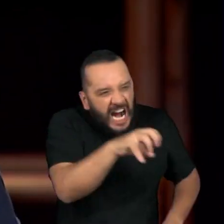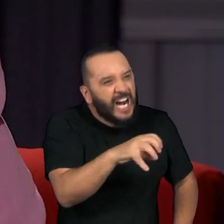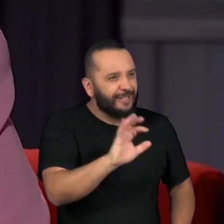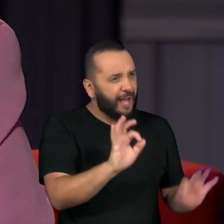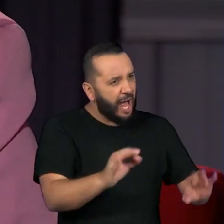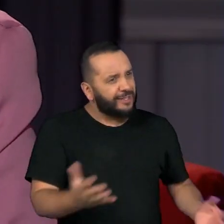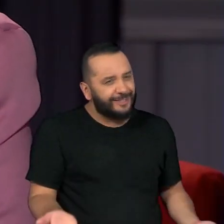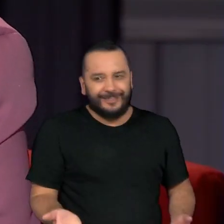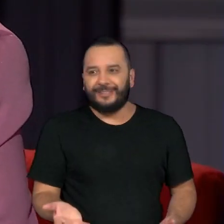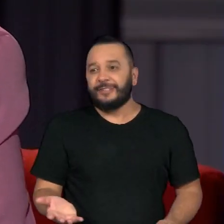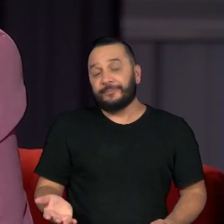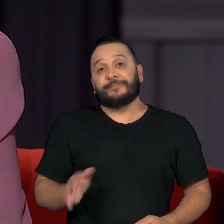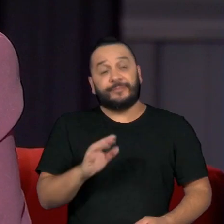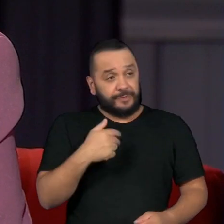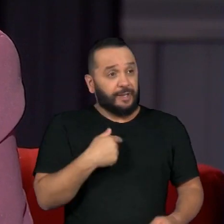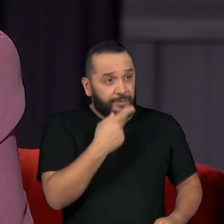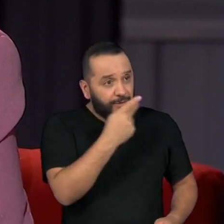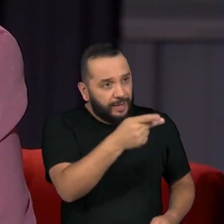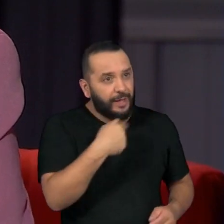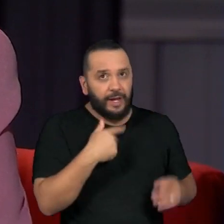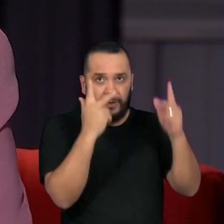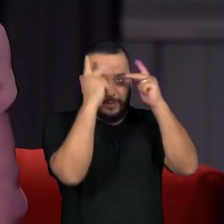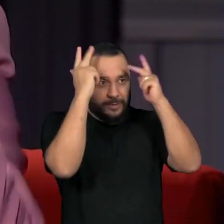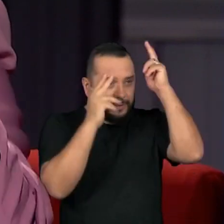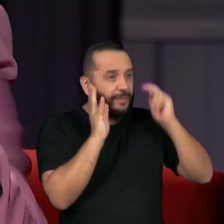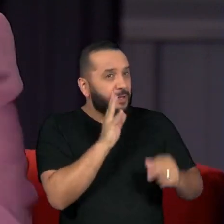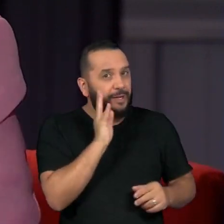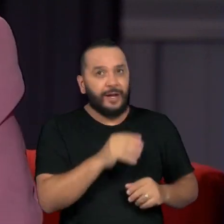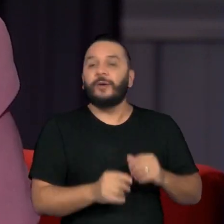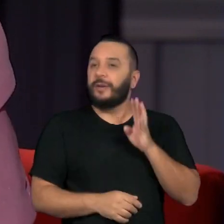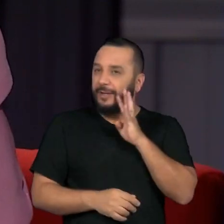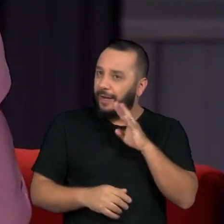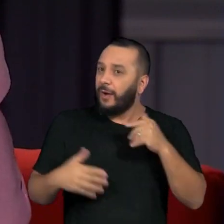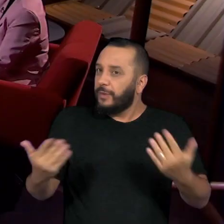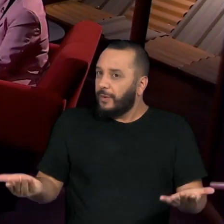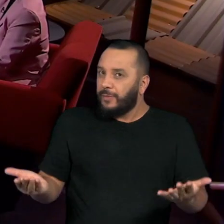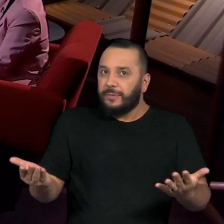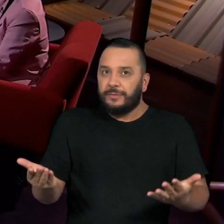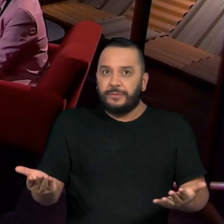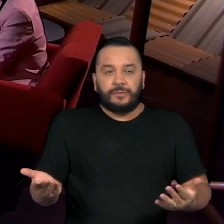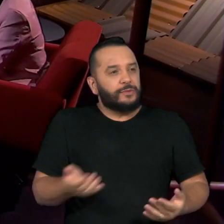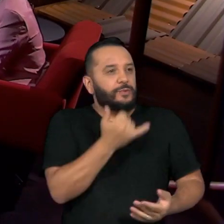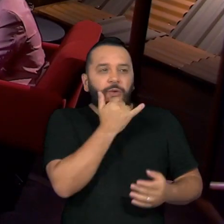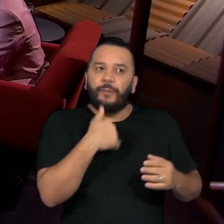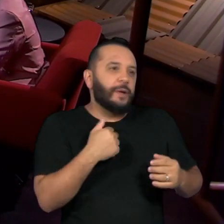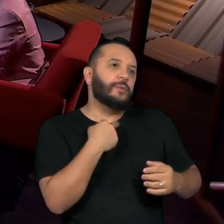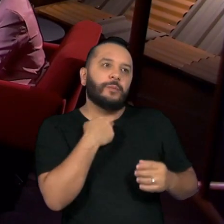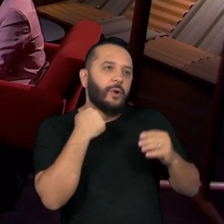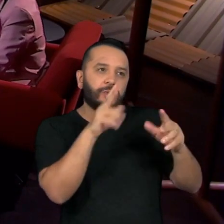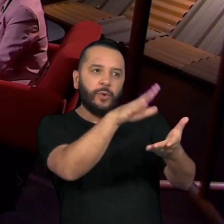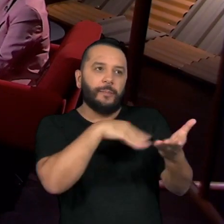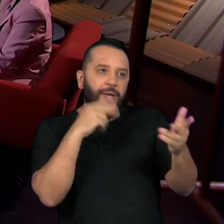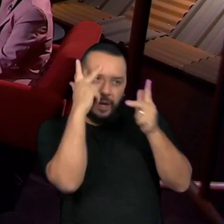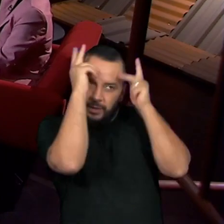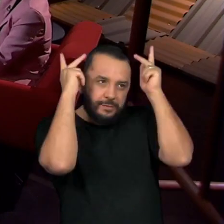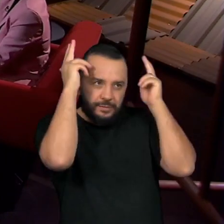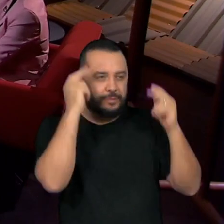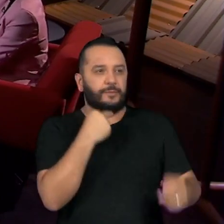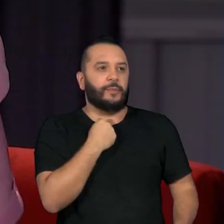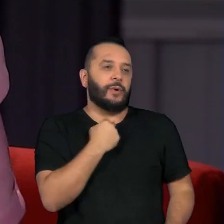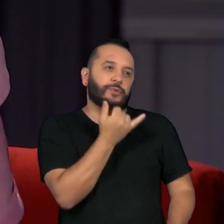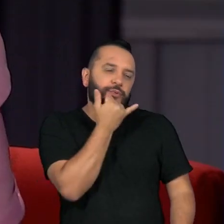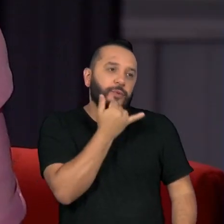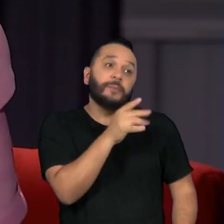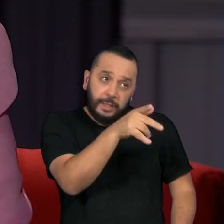ainda. Aliás, eu quero falar para ele que o corte ficou excelente. Ficou legal? Então. Pena que eu não vou poder fazer, mas está muito bom. E aí ele